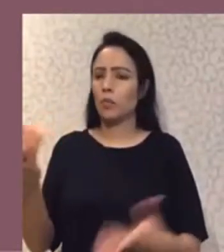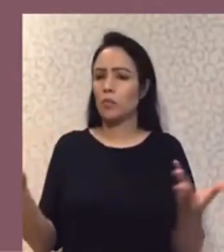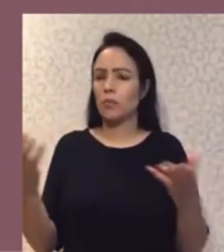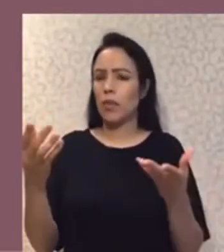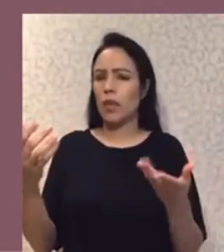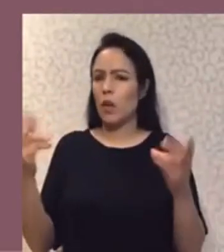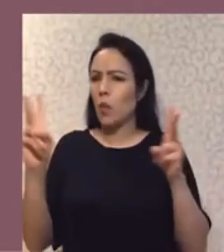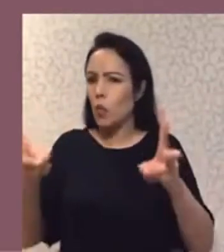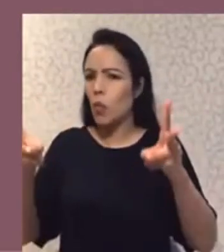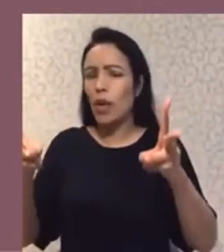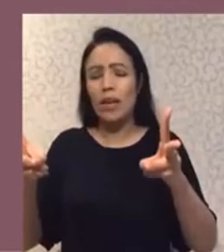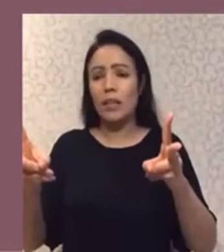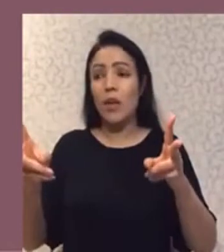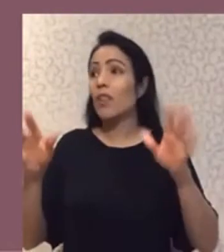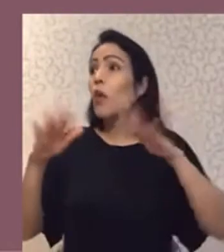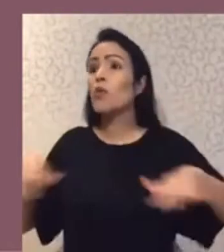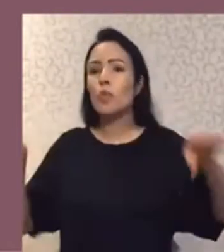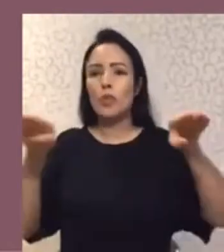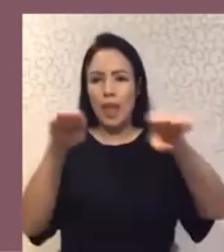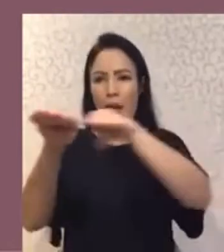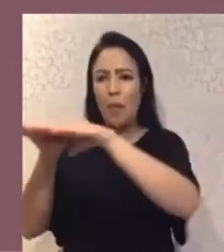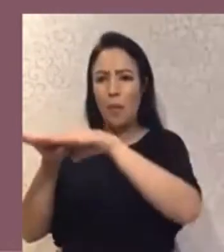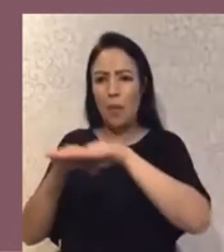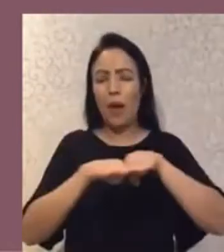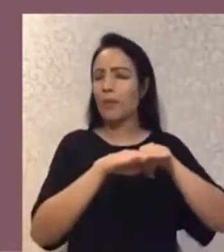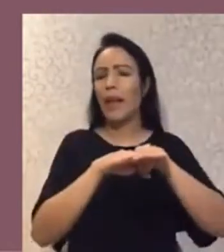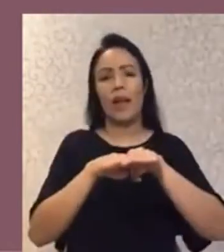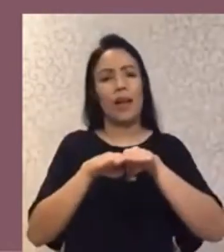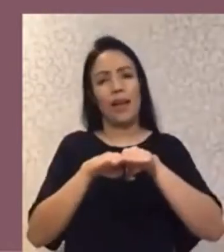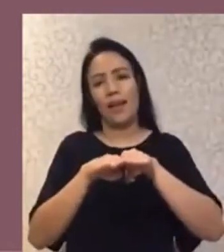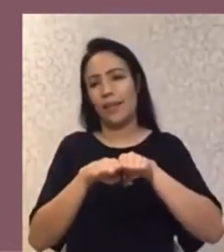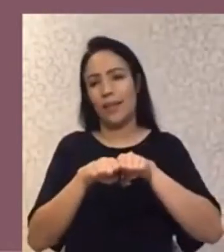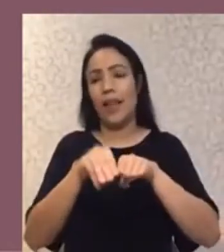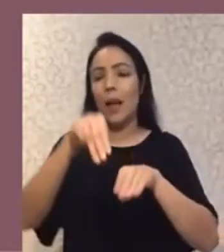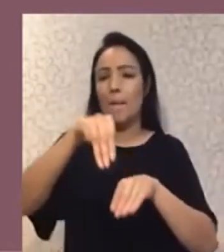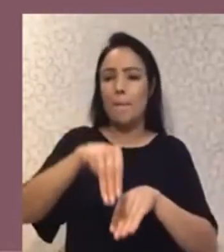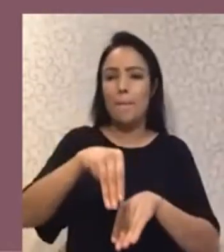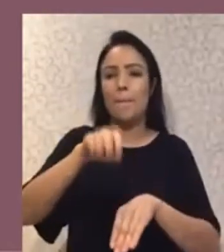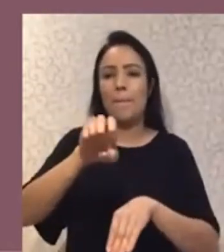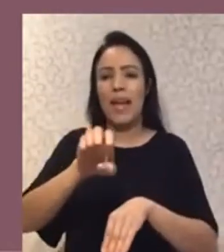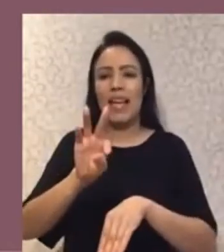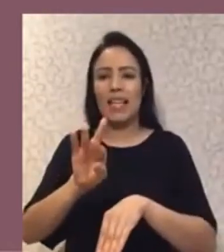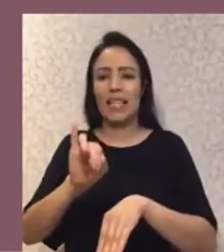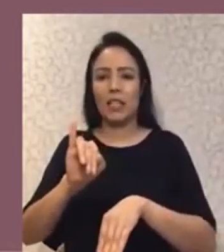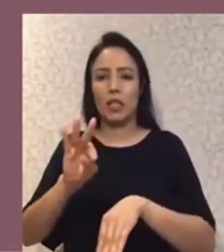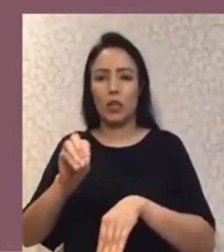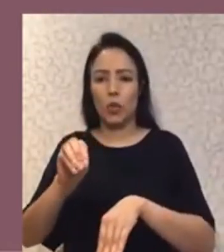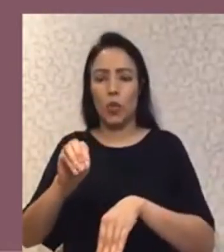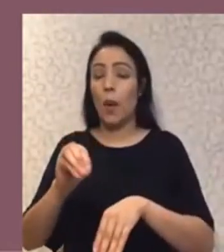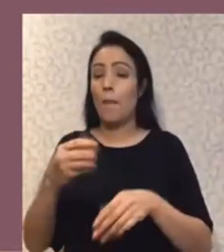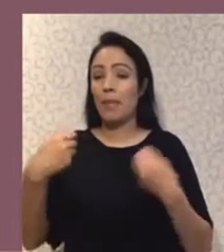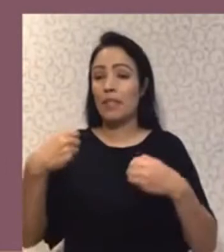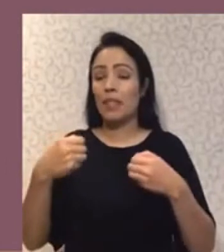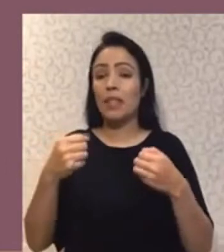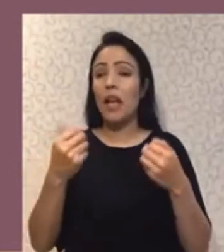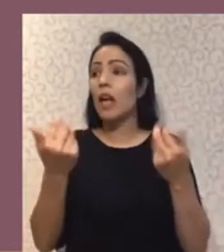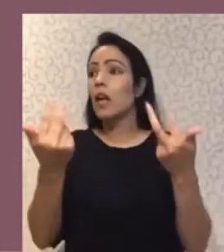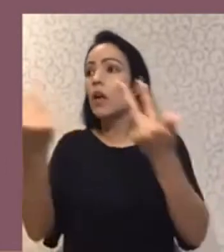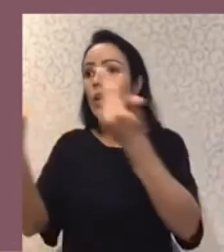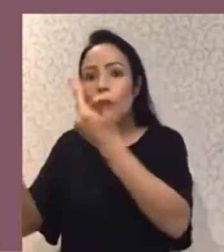do mesmo lugar, né? Mérito só existe se a gente tem a mesma quantidade de oportunidade. O